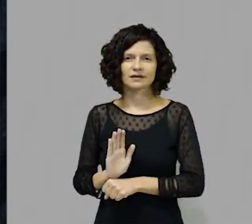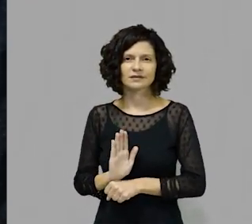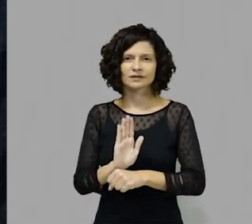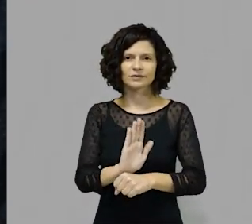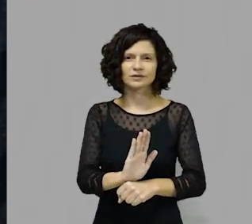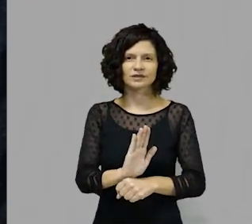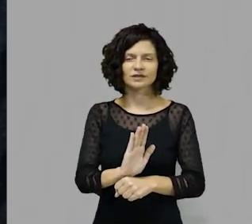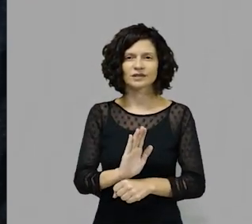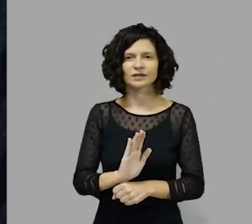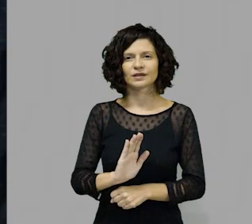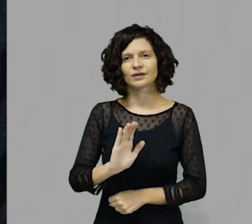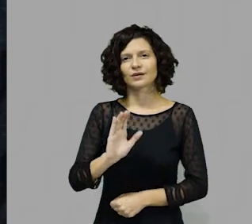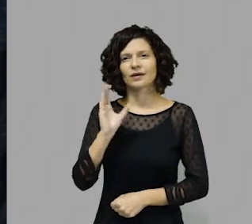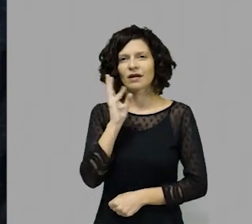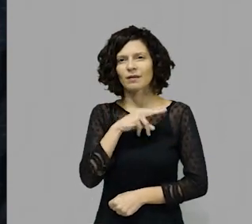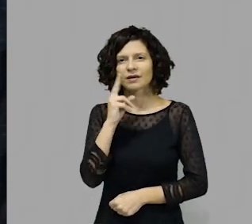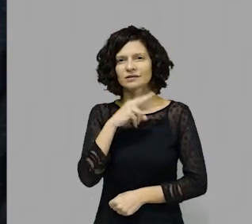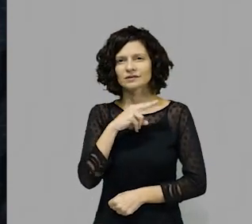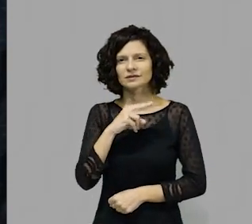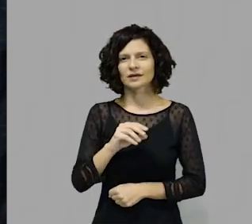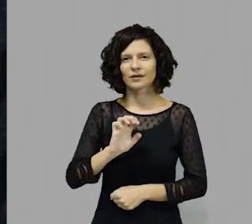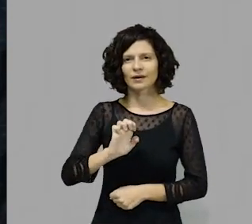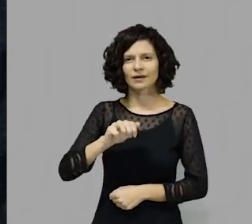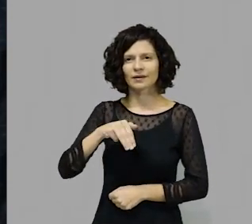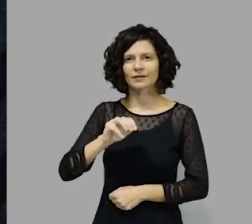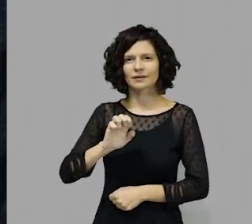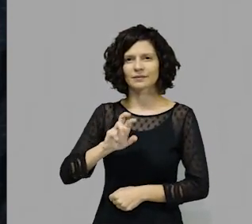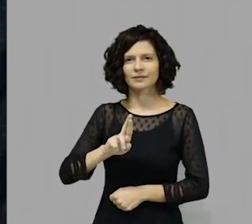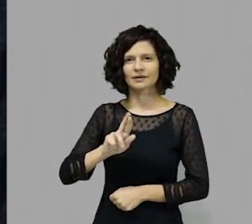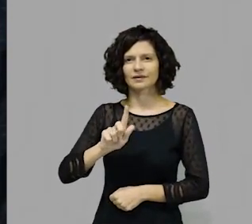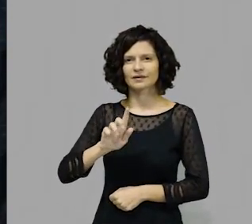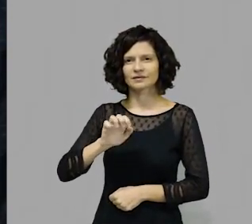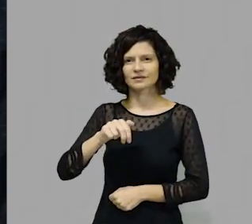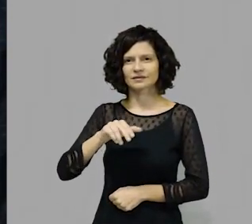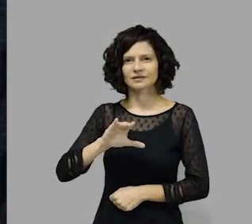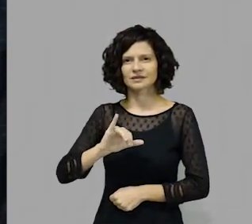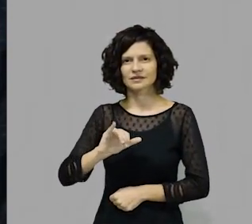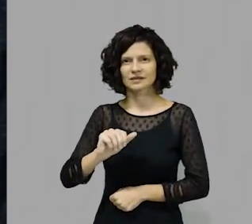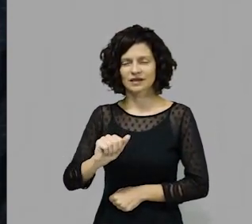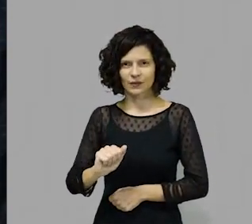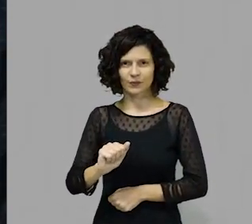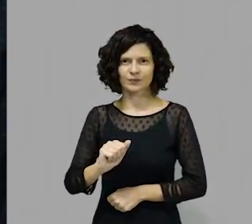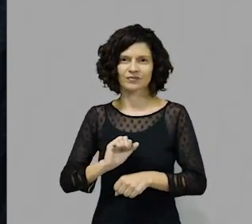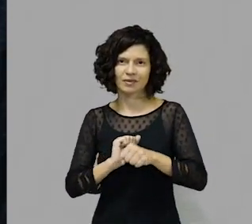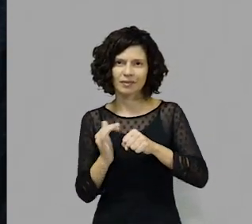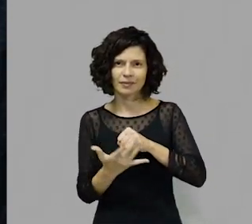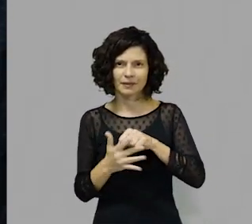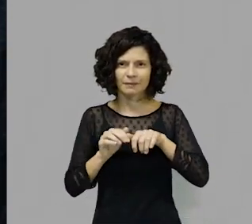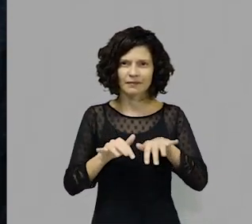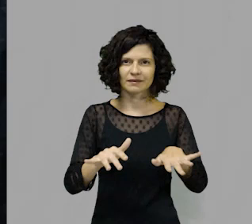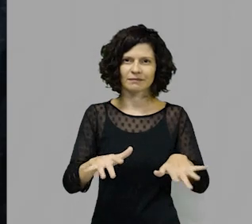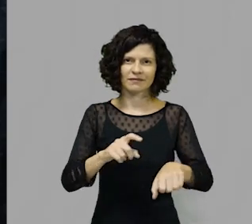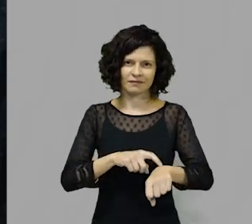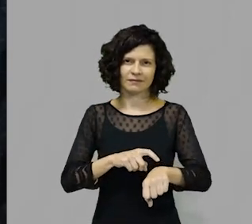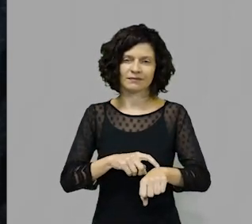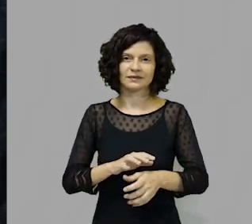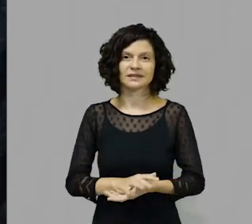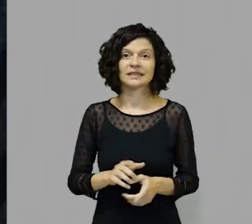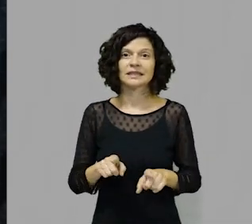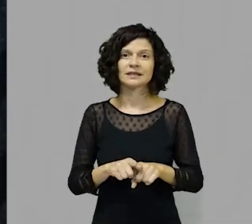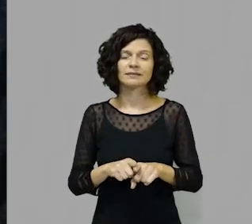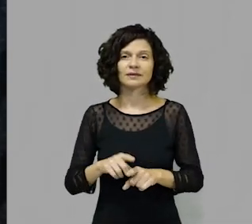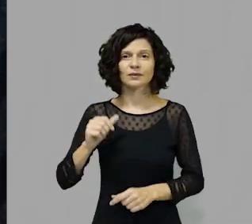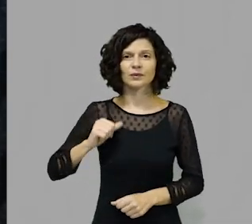pandemia do coronavírus, assim também como o Bolsa Família, são programas de transferência direta de renda, porque